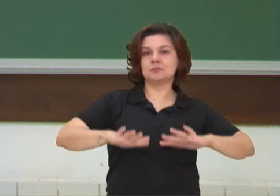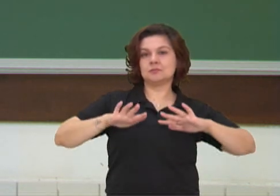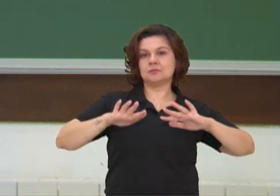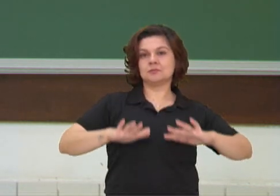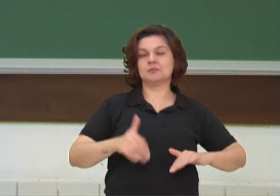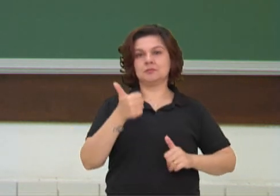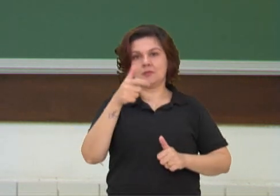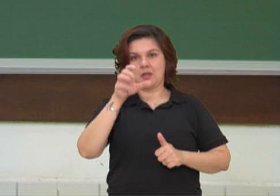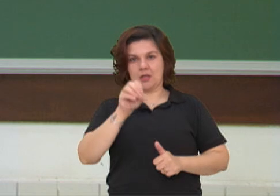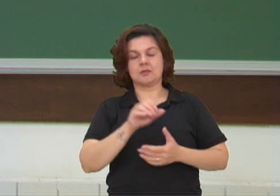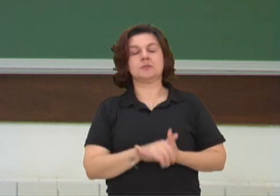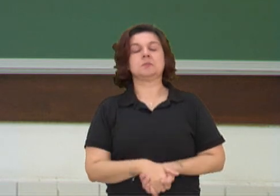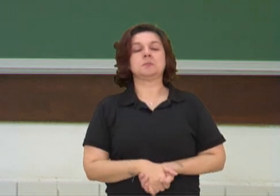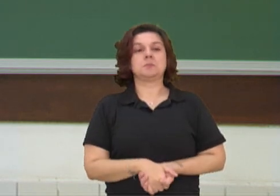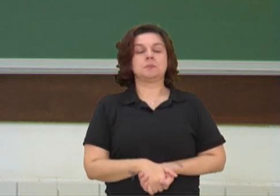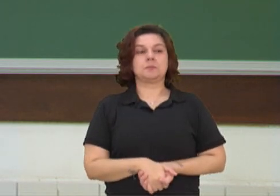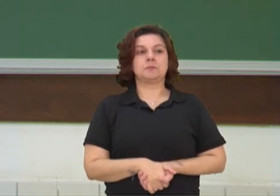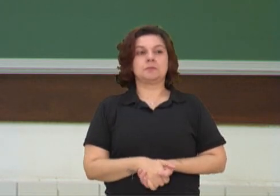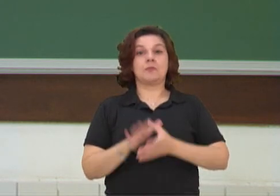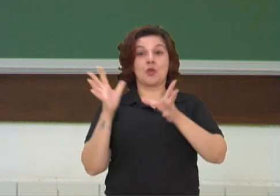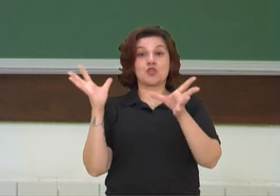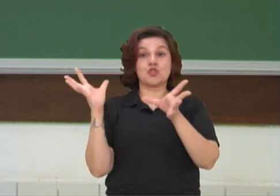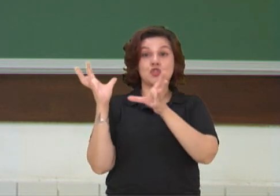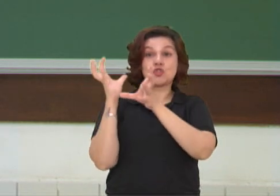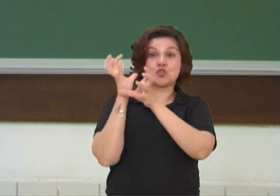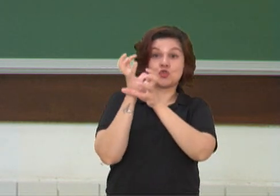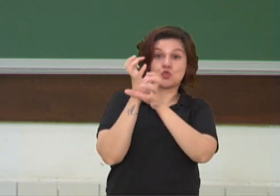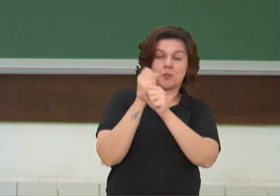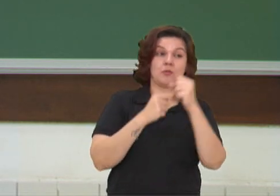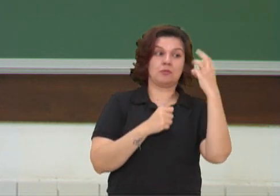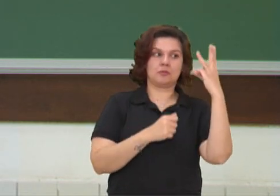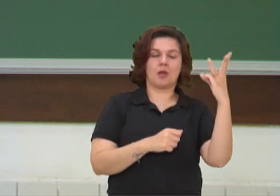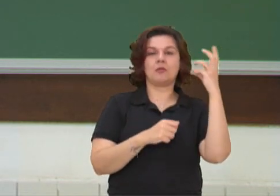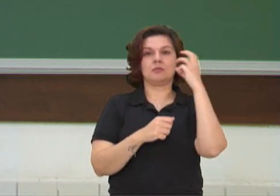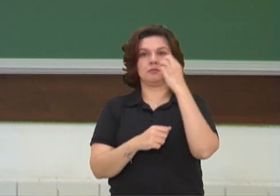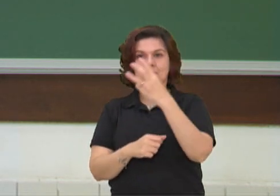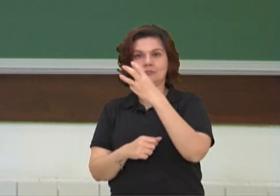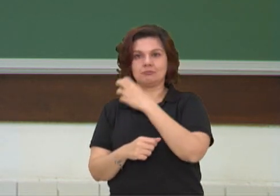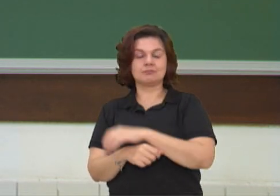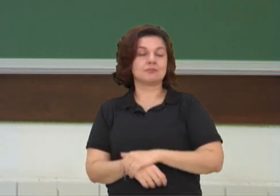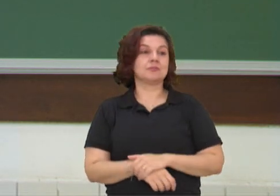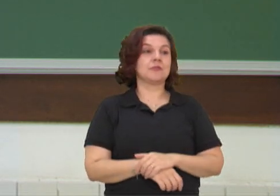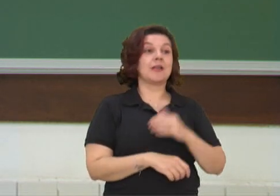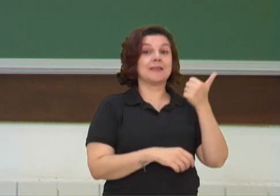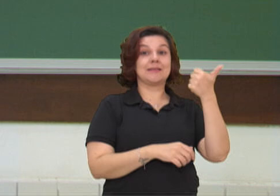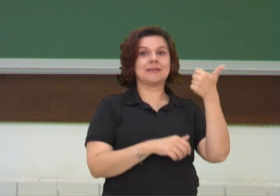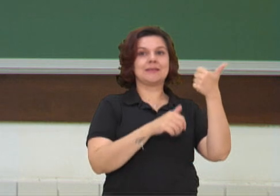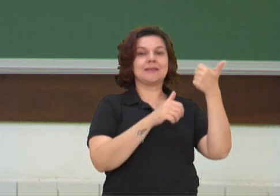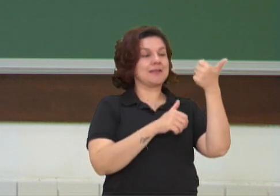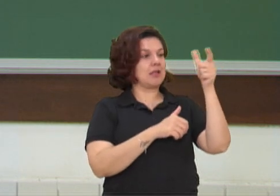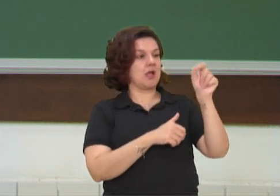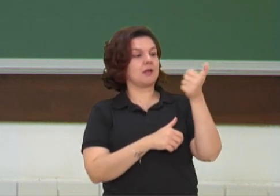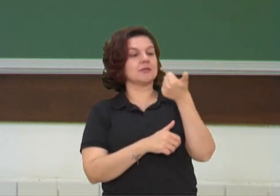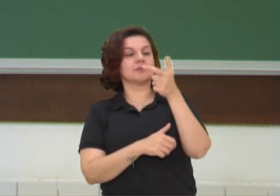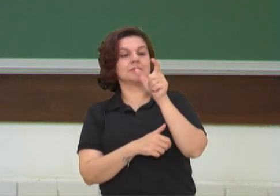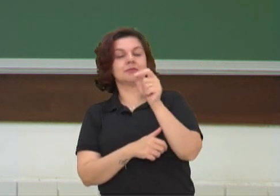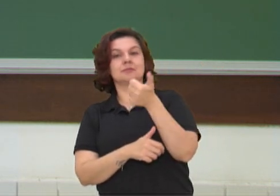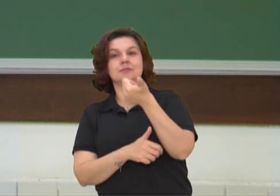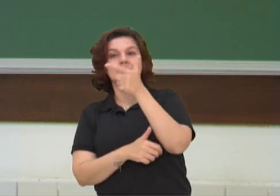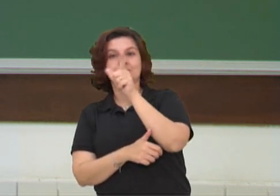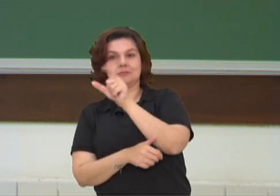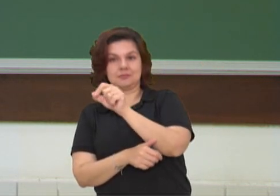10 flexões. Então eu concluí ao total 3 séries, certo, de exercício, cada uma contendo 10